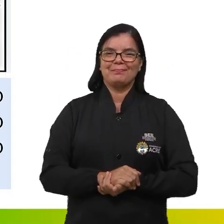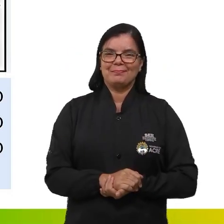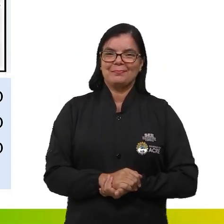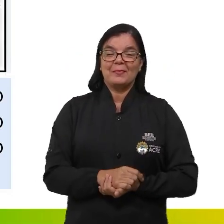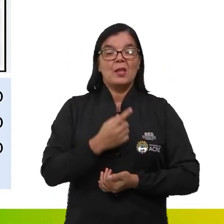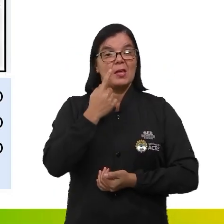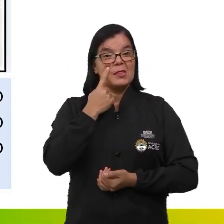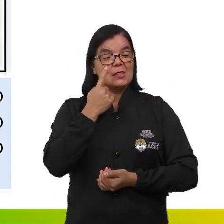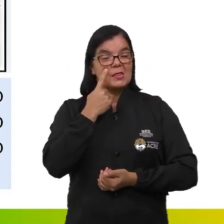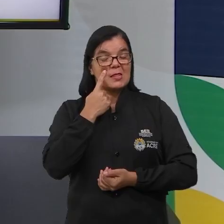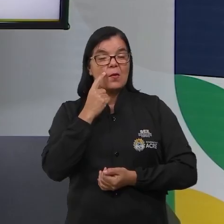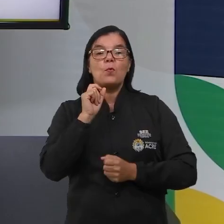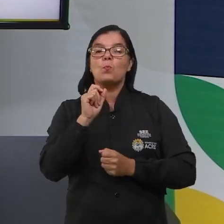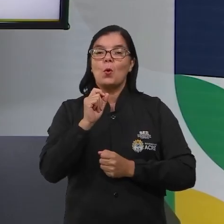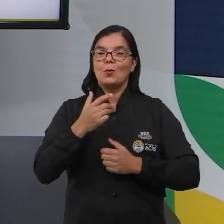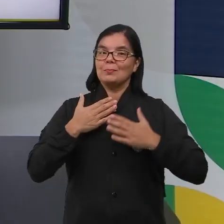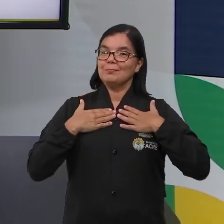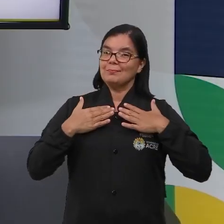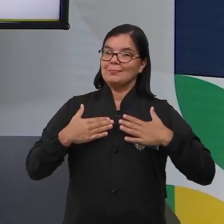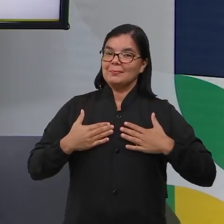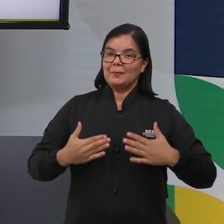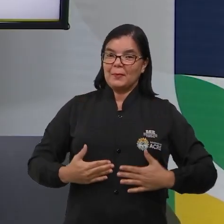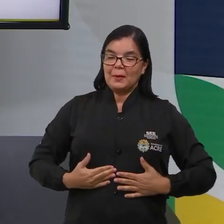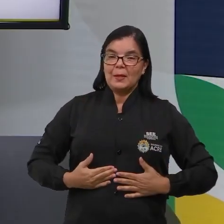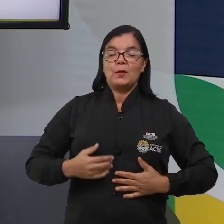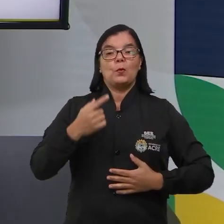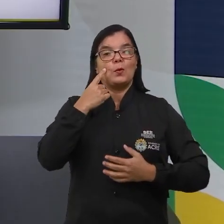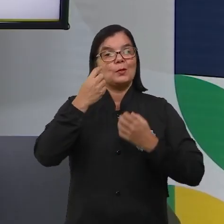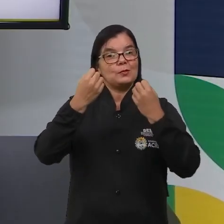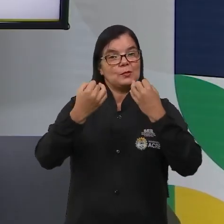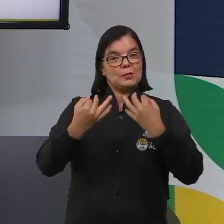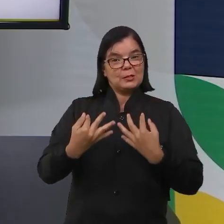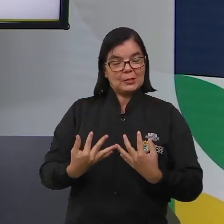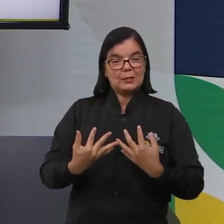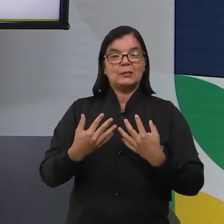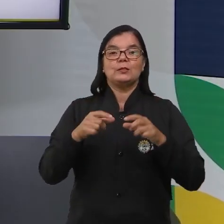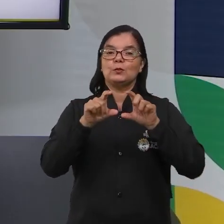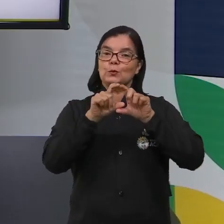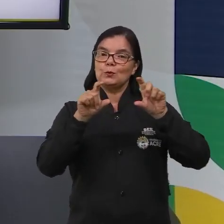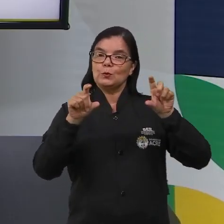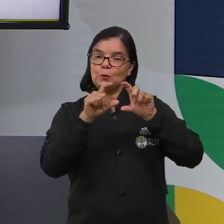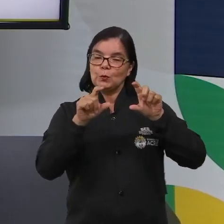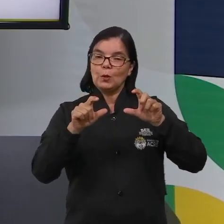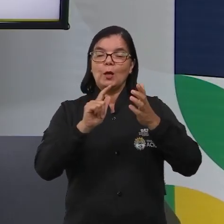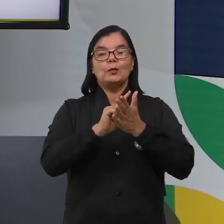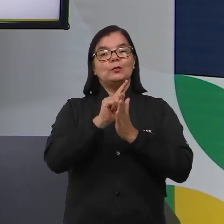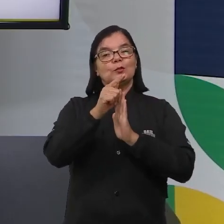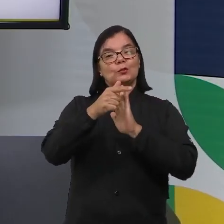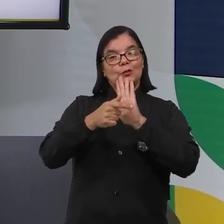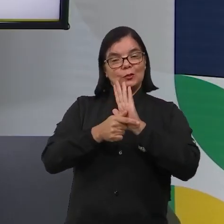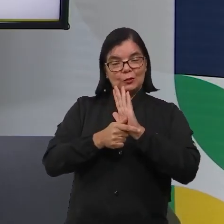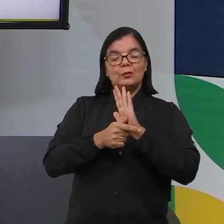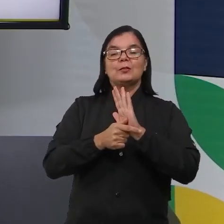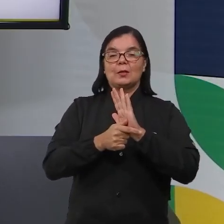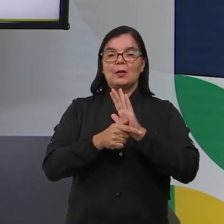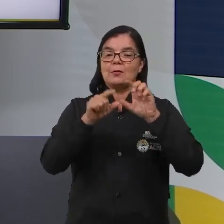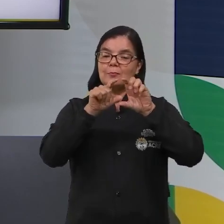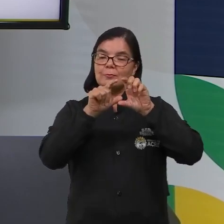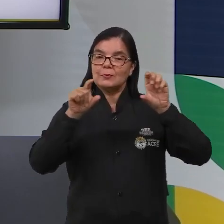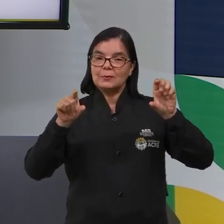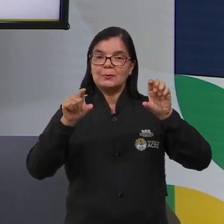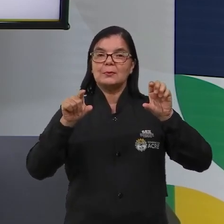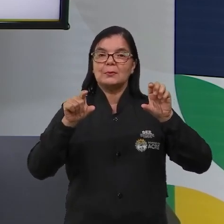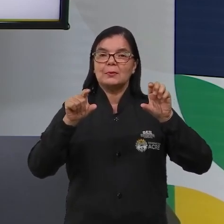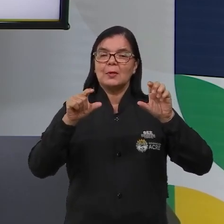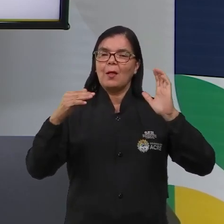Então, observa que o humor, pessoal, quando nós falamos aí desse gênero textual tirinha, aparece